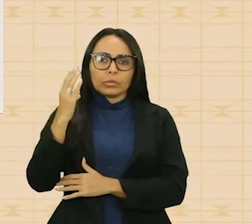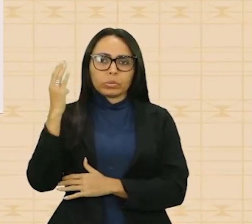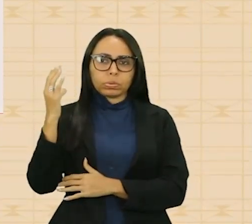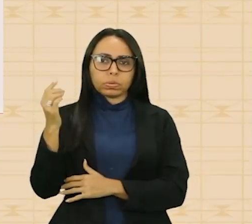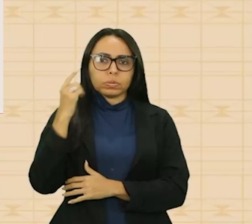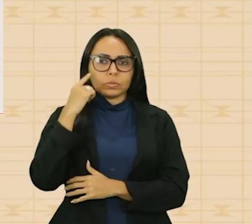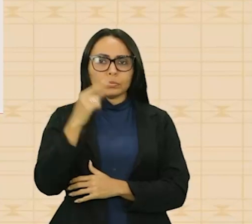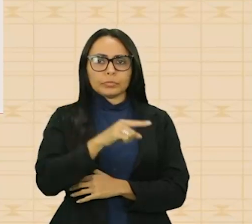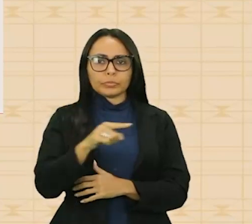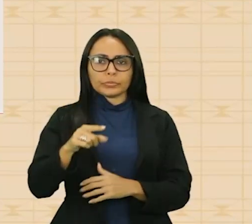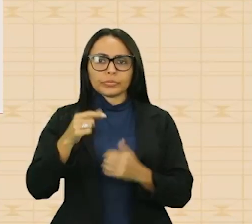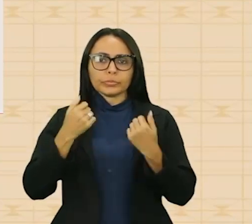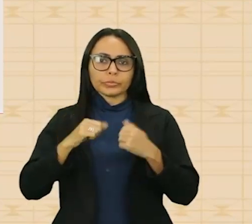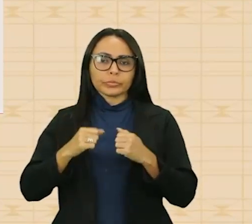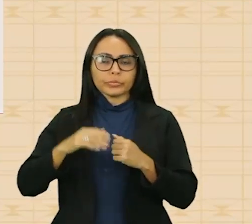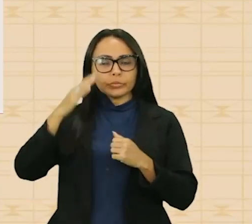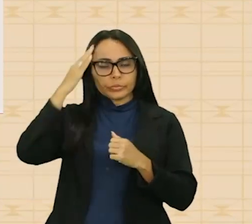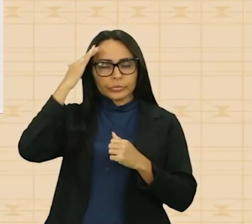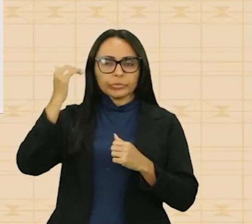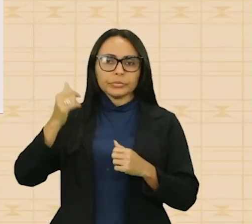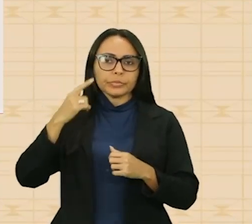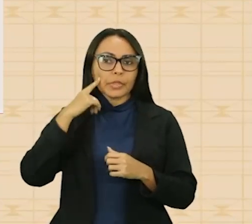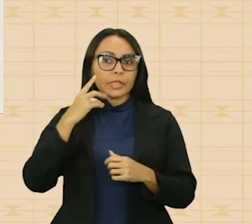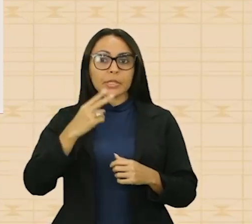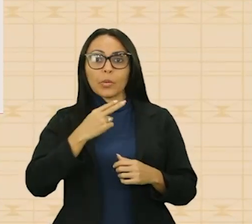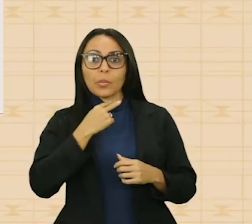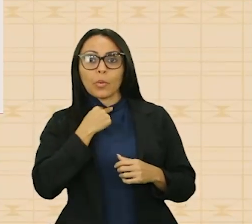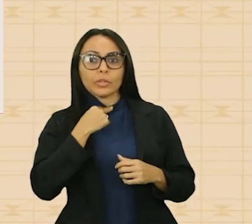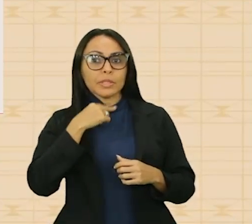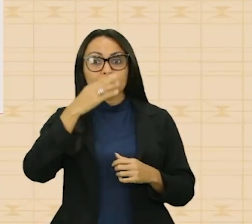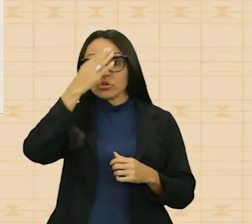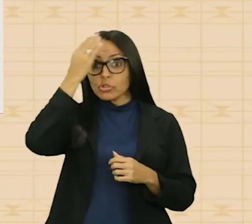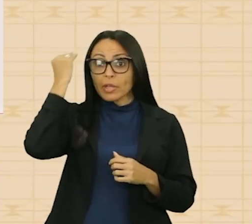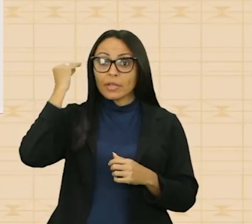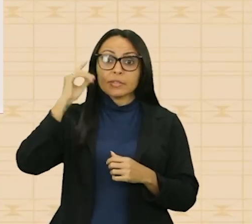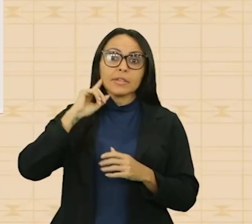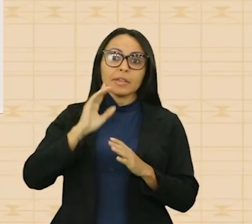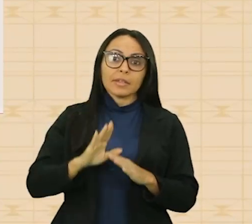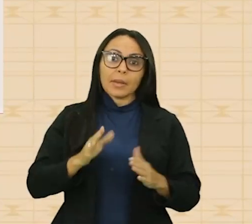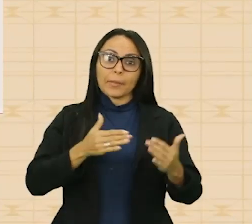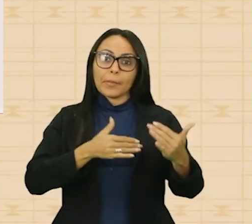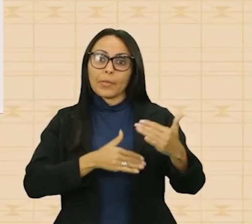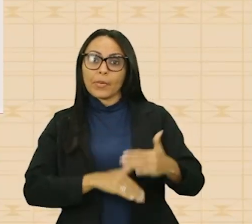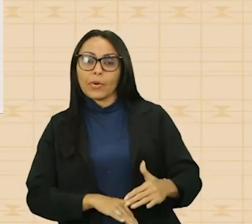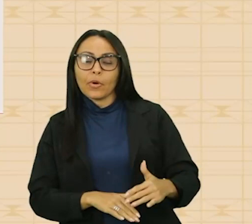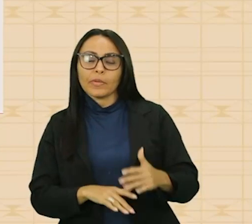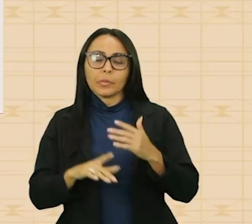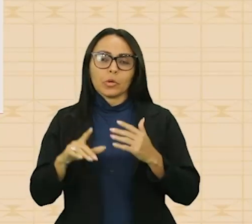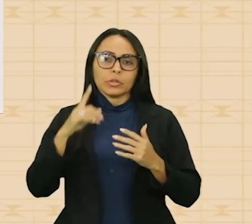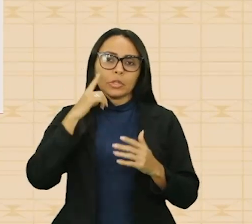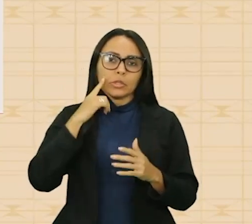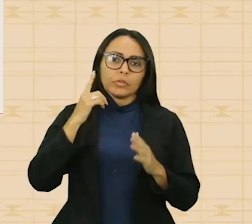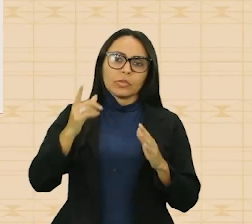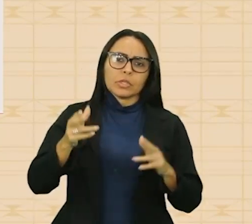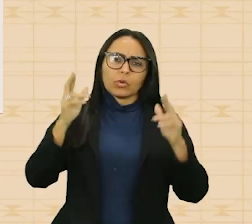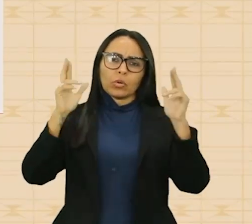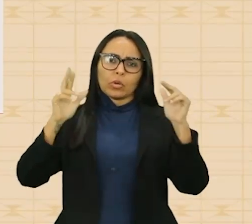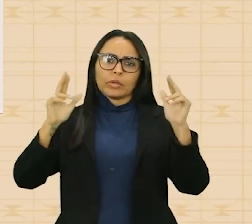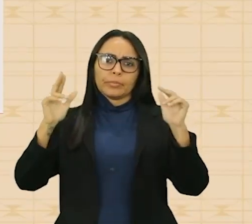você precisa saber e não pode esquecer na hora da prova. Portanto, você já coloca aí no título da